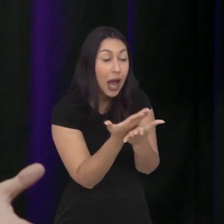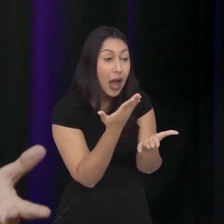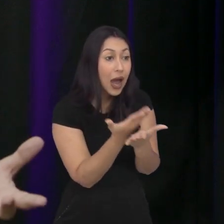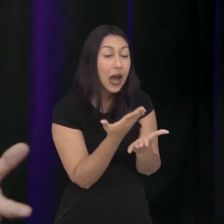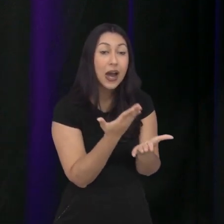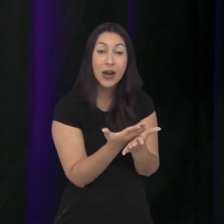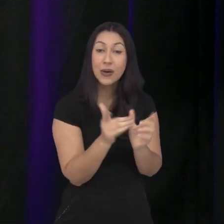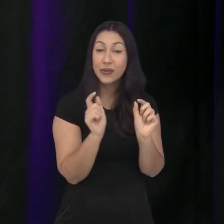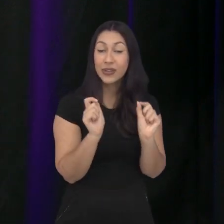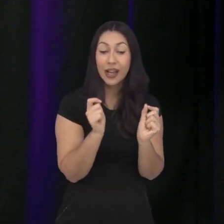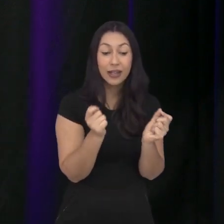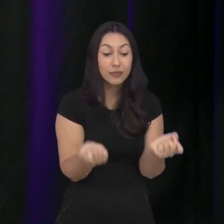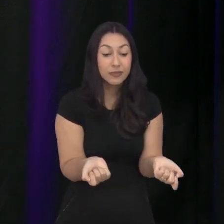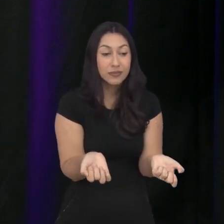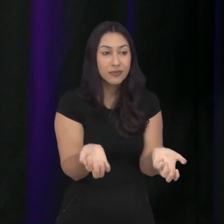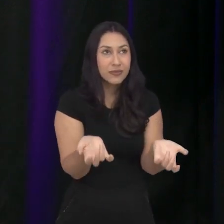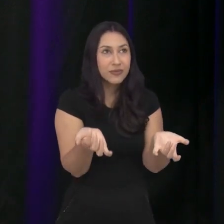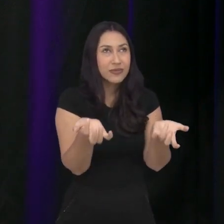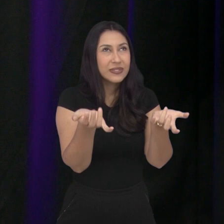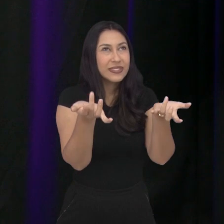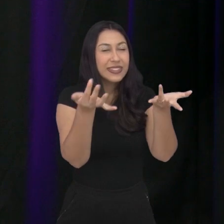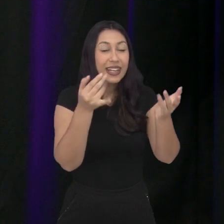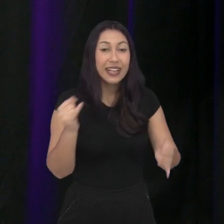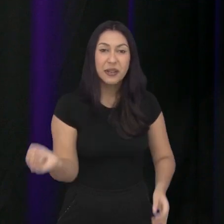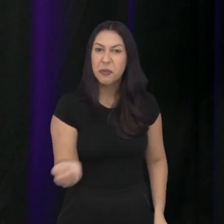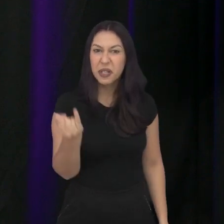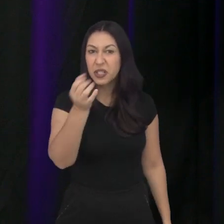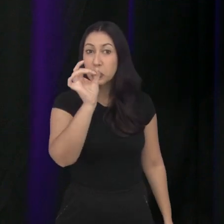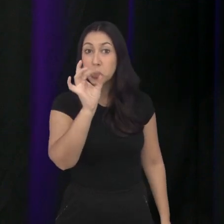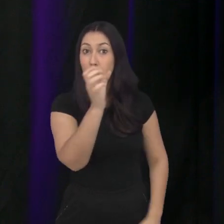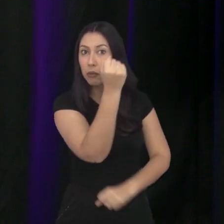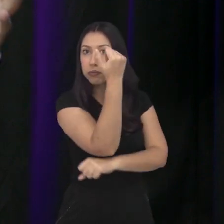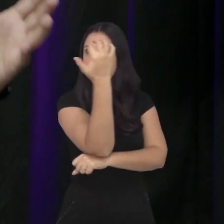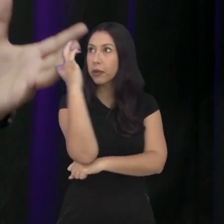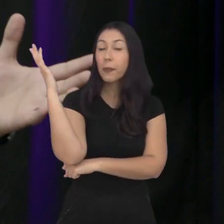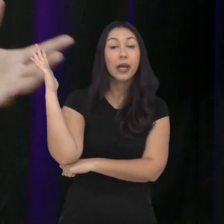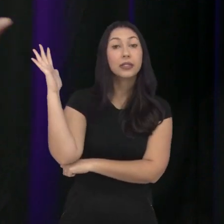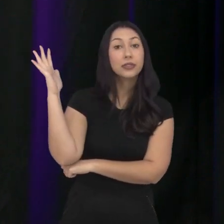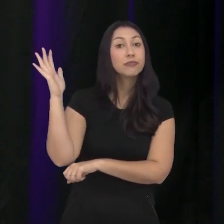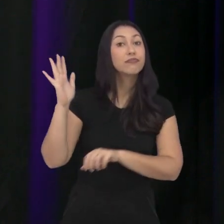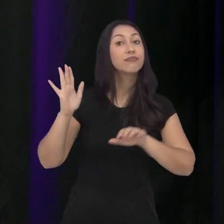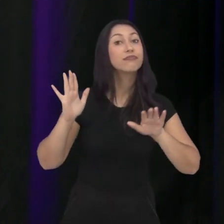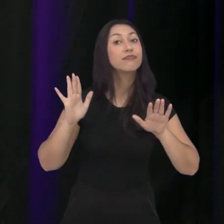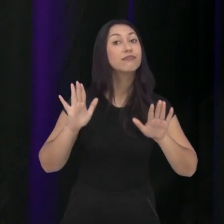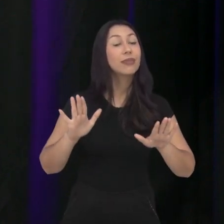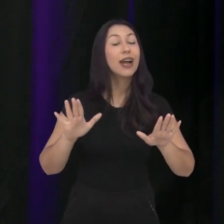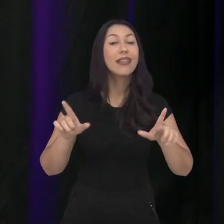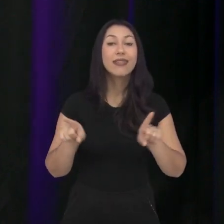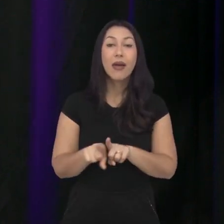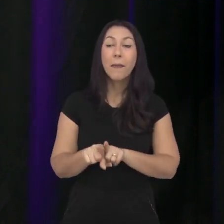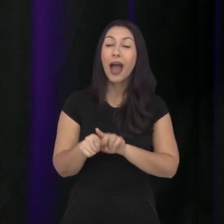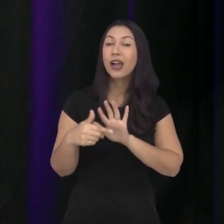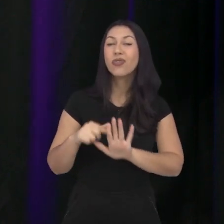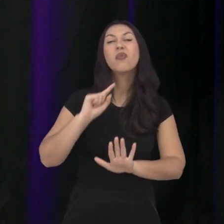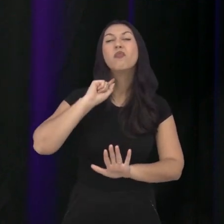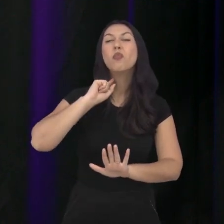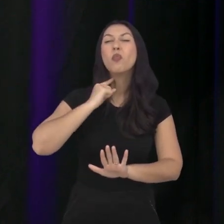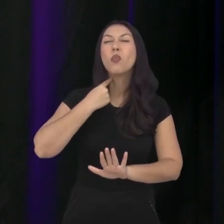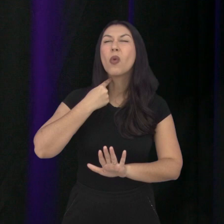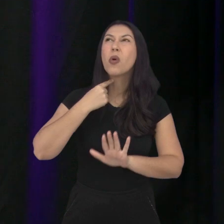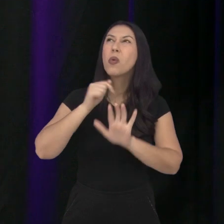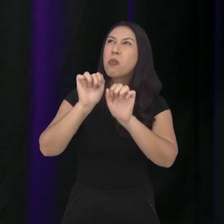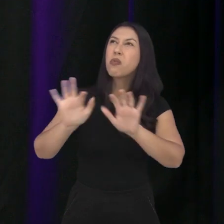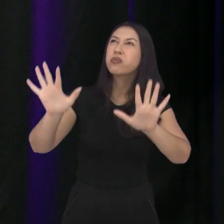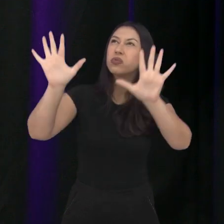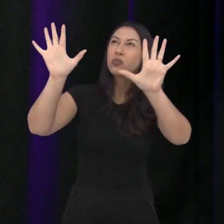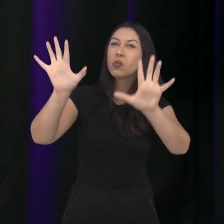o projeto, que o jardim vertical, ele não é só importante, ou seja, para o meio ambiente como um todo, para a população, para a poluição, desculpa, mas ele